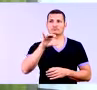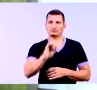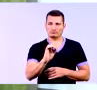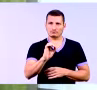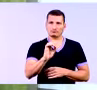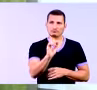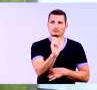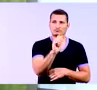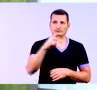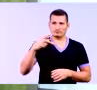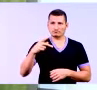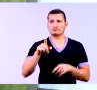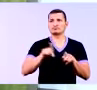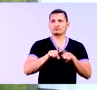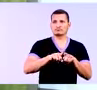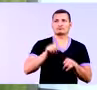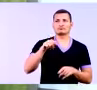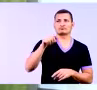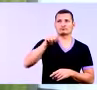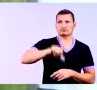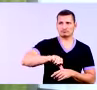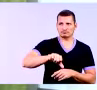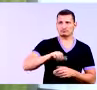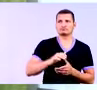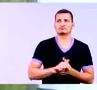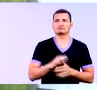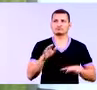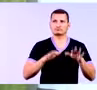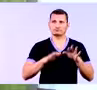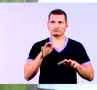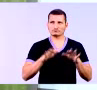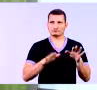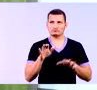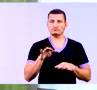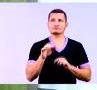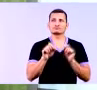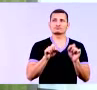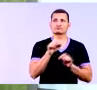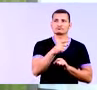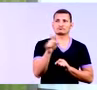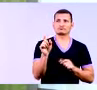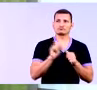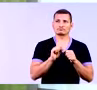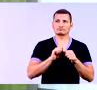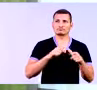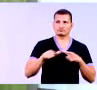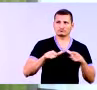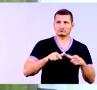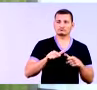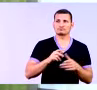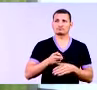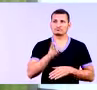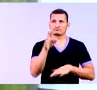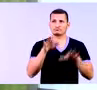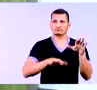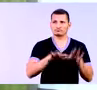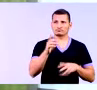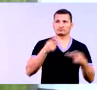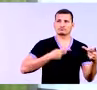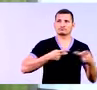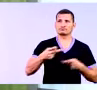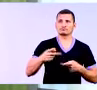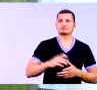também é a desvantagem. Observem que isso vai da ótica do trabalho que vocês vão fazer, ou seja, isso sempre vai depender do